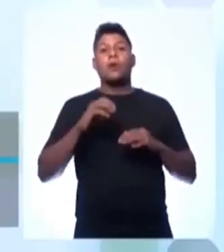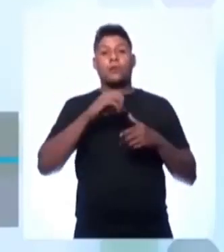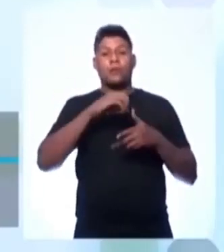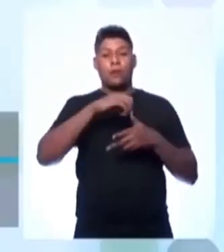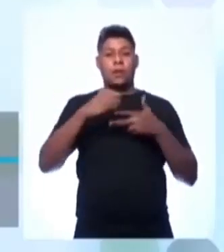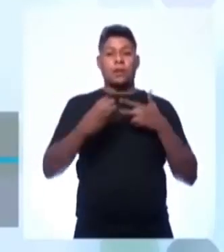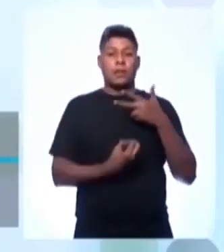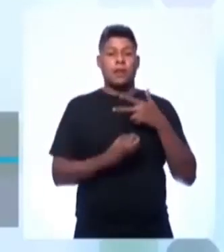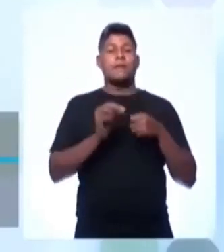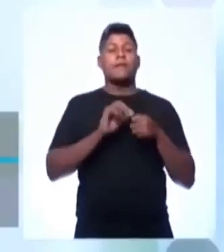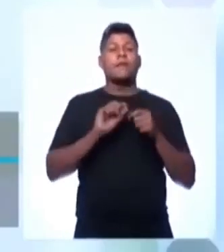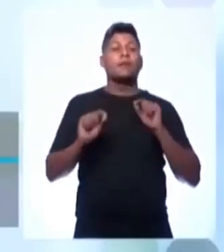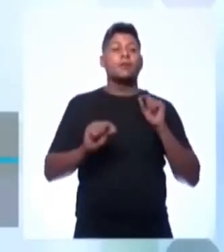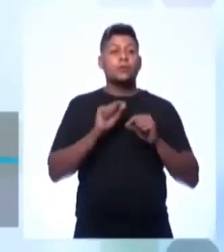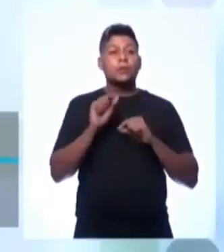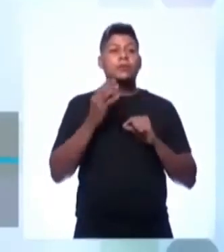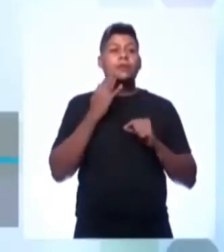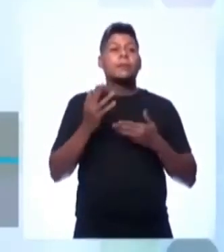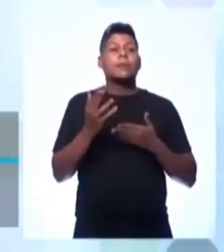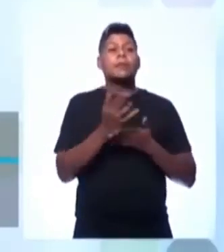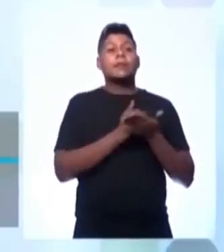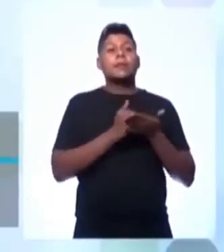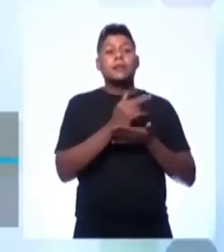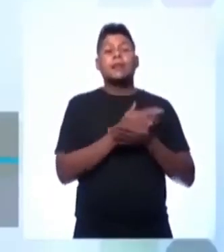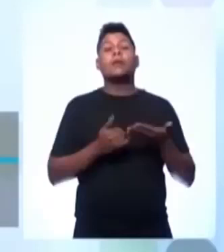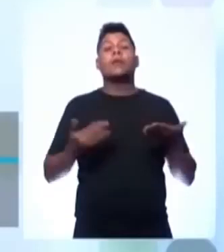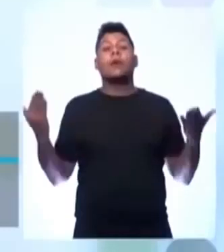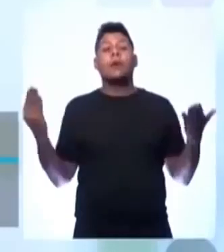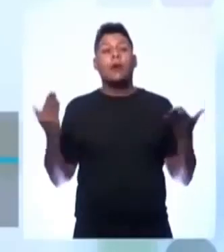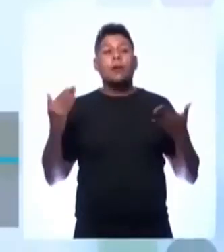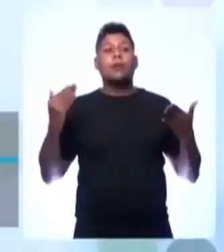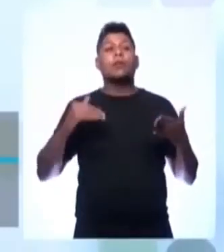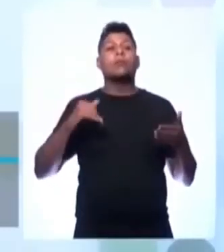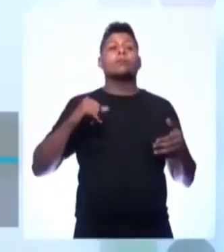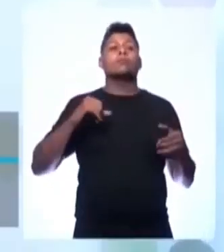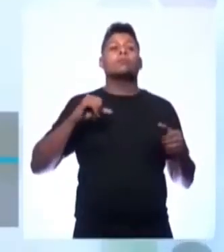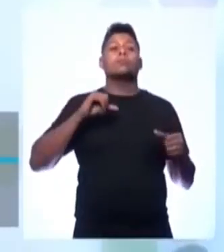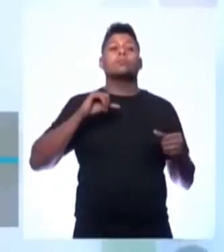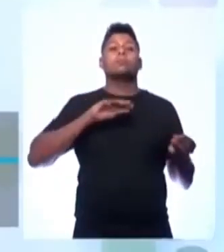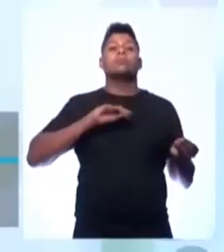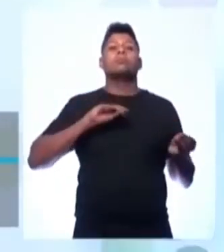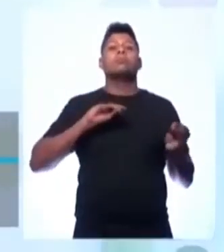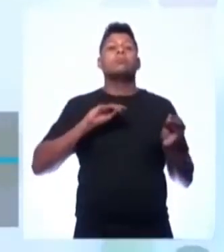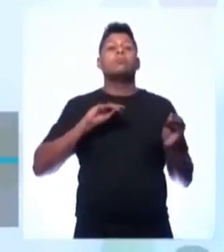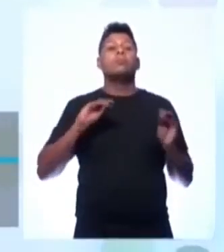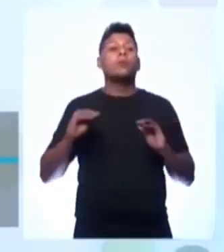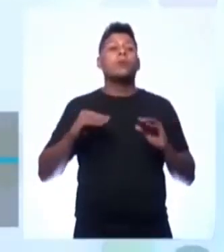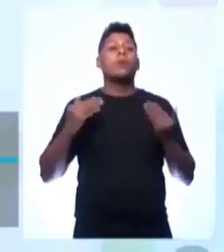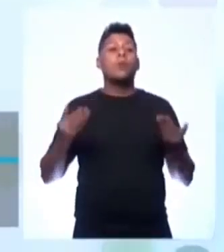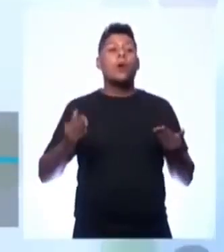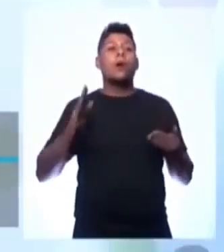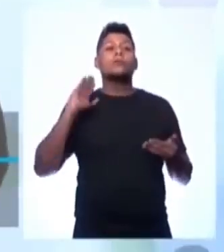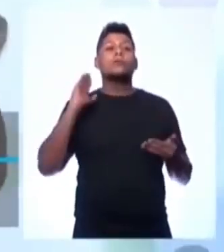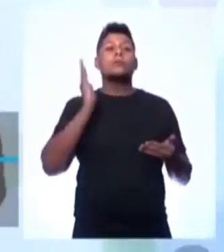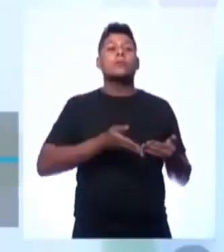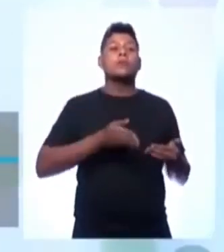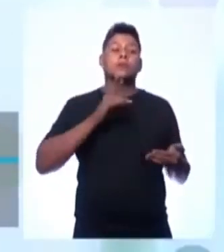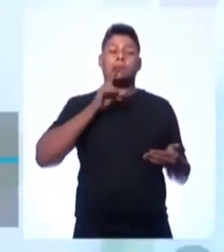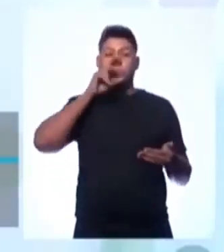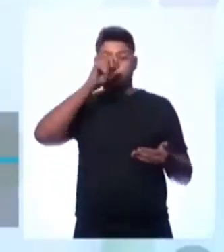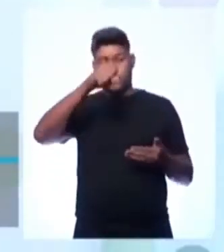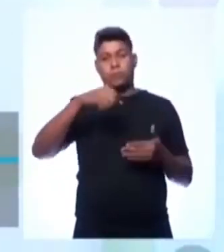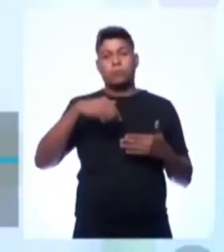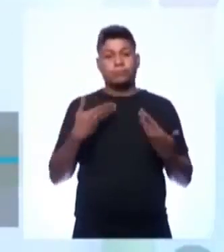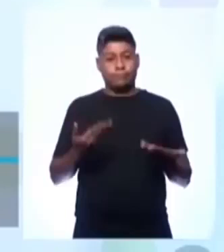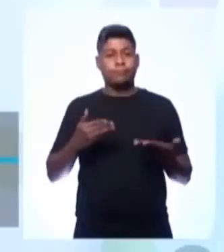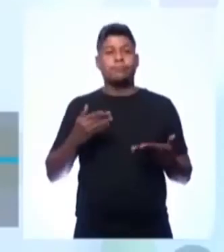O Enem faz muito isso, né? Pega lá um desenho e fala assim, agora ele inverteu o campo. Me fala qual que é a direção aí da força. E aí tá